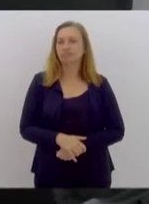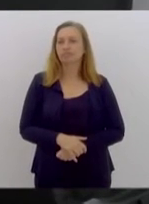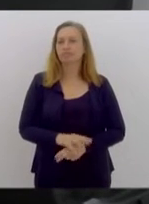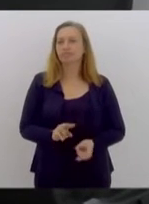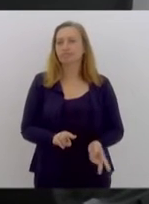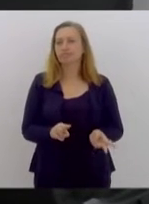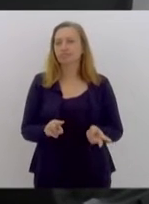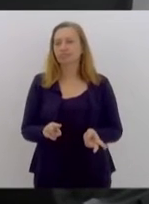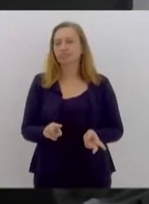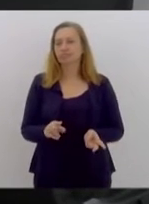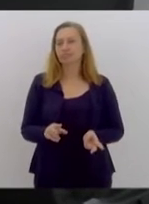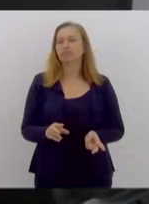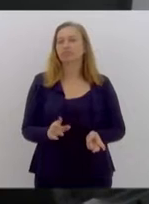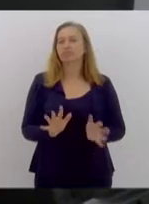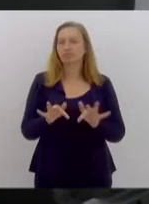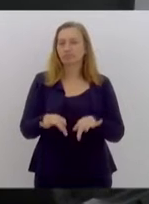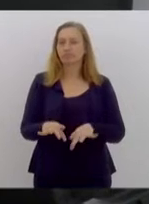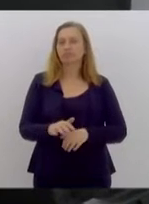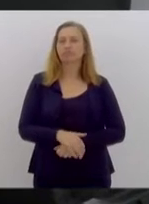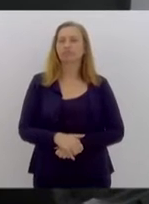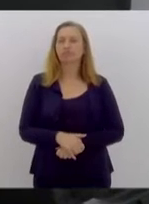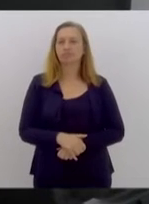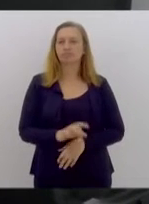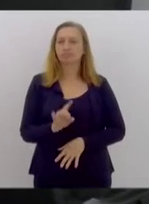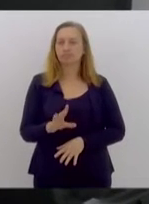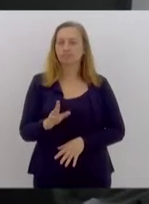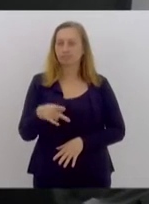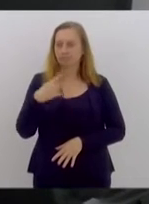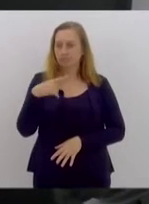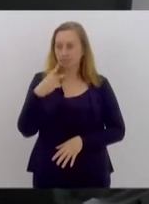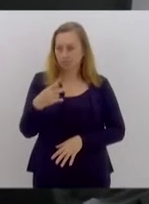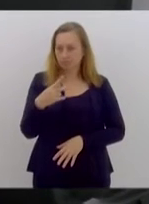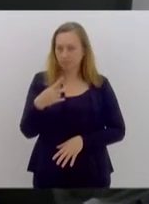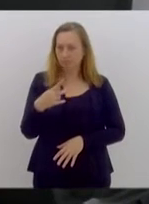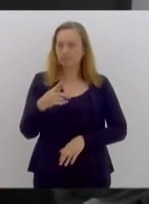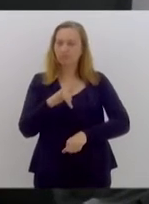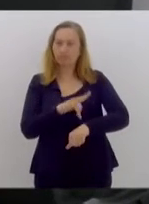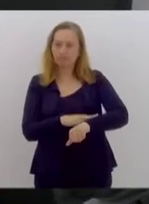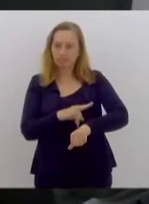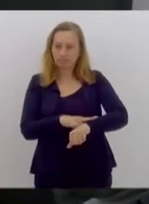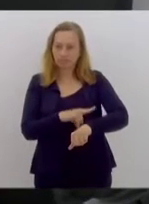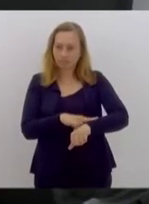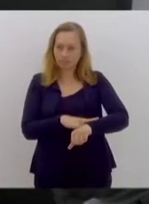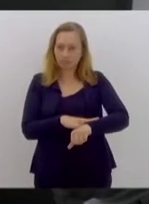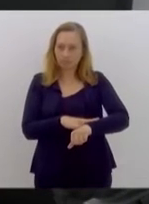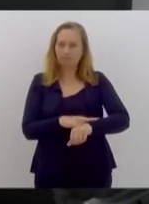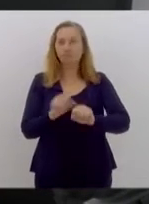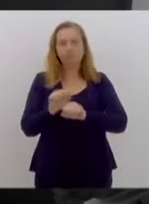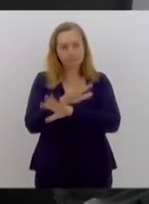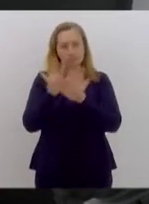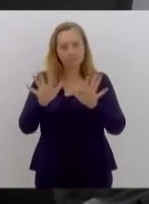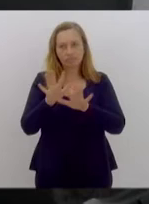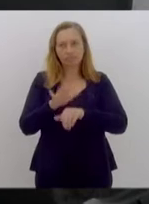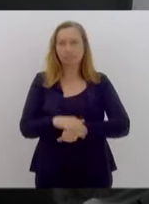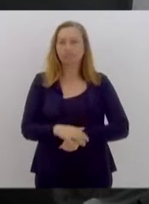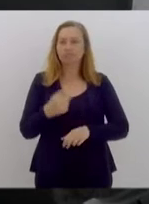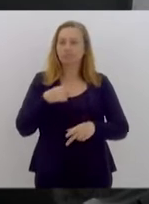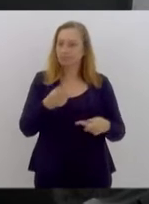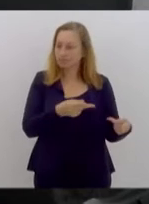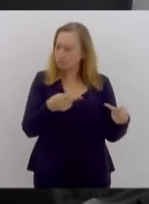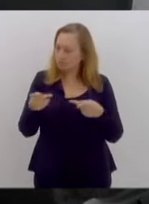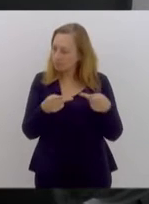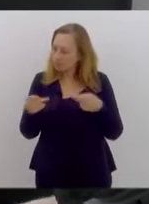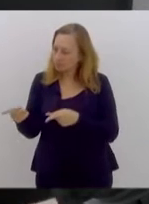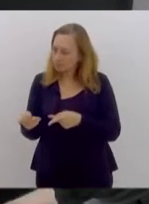a prova na redação final eu só quis deixar claro que a questão dos banheiros tem que ficar muito Claro porque eu fui visitado